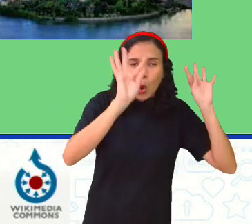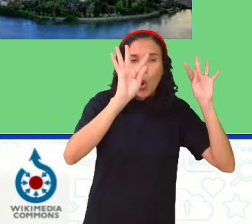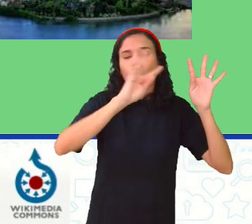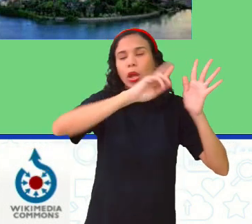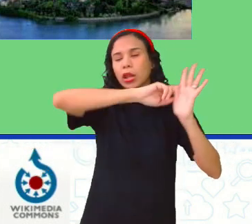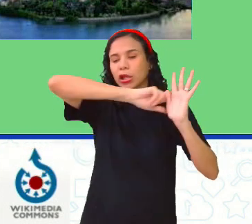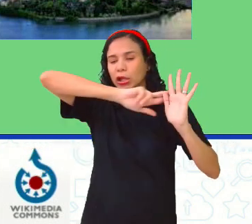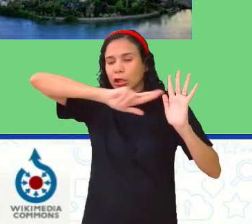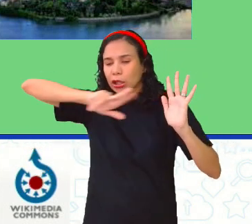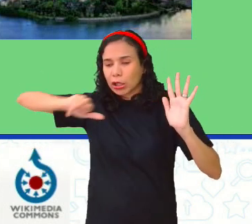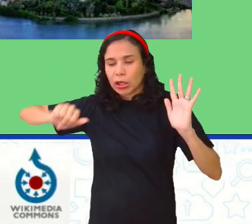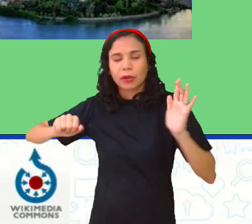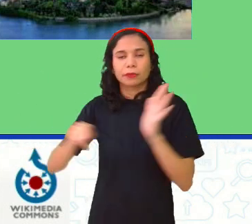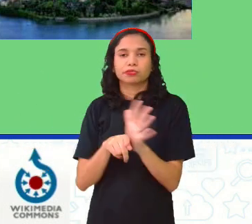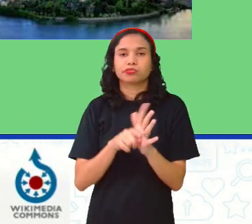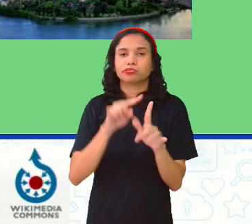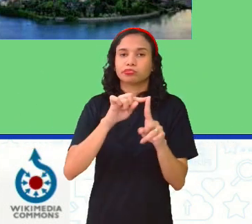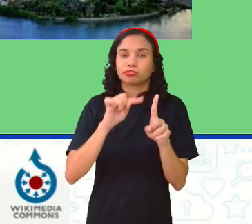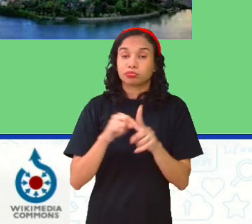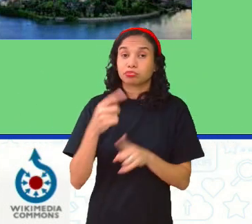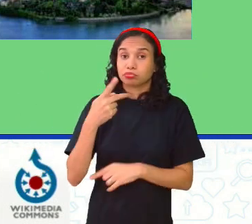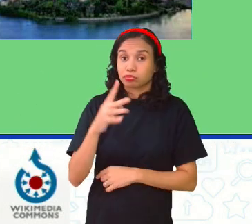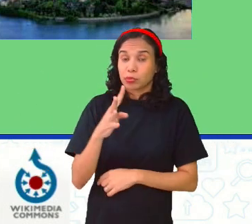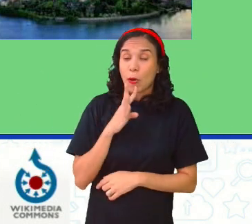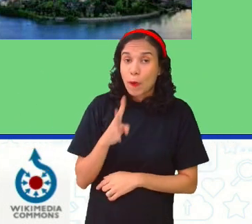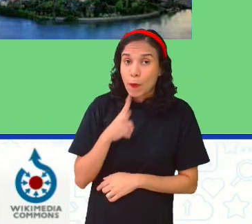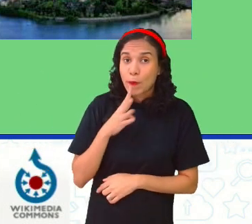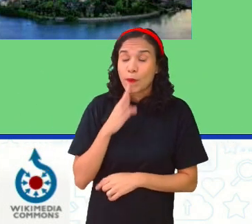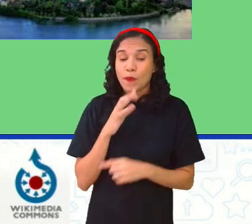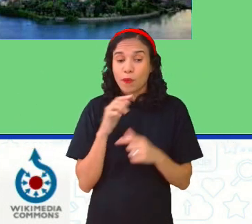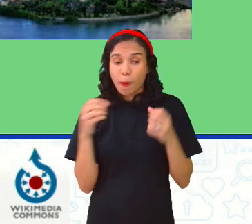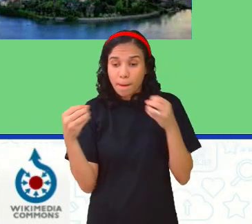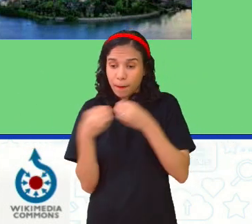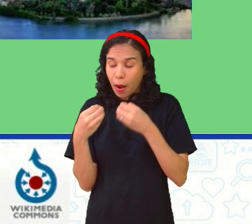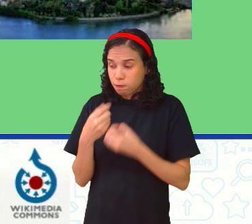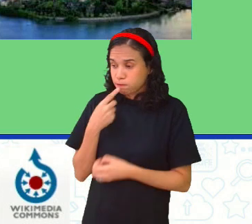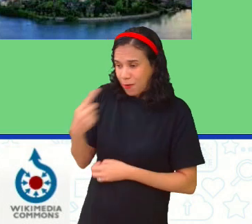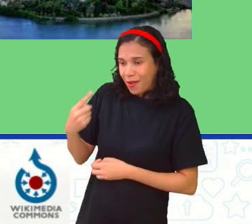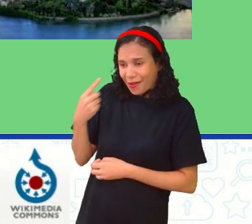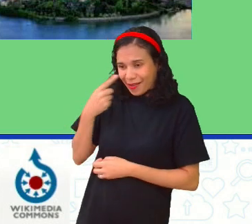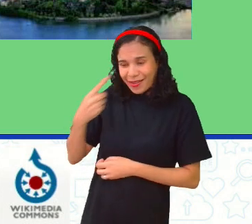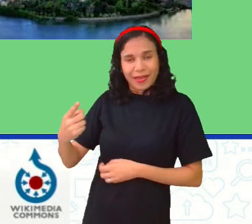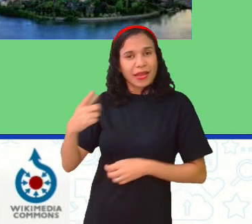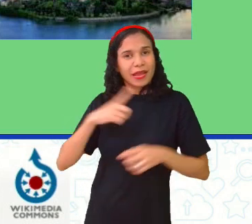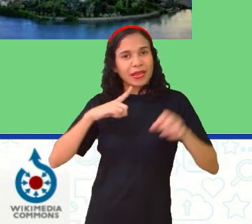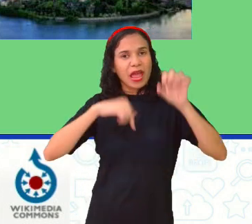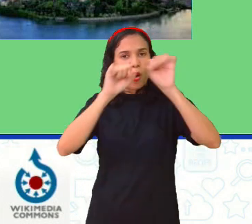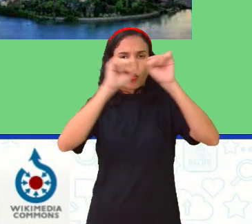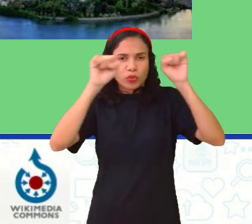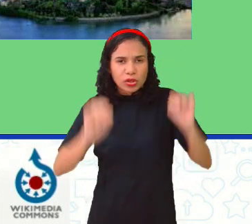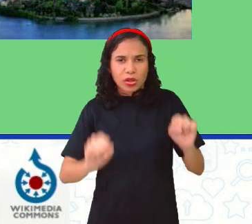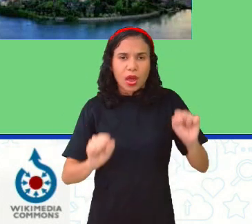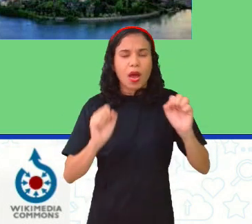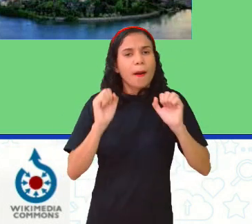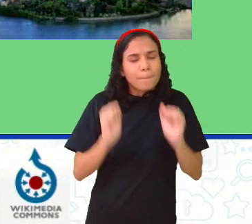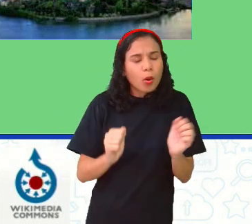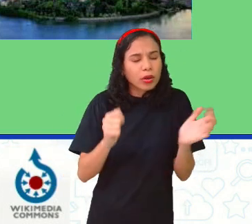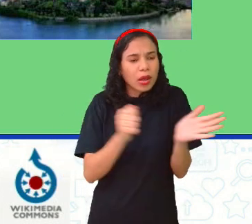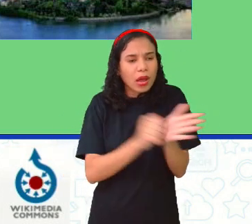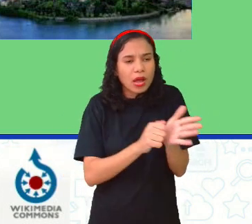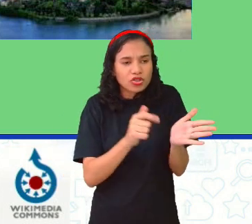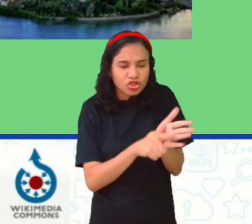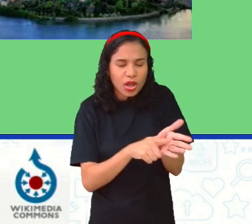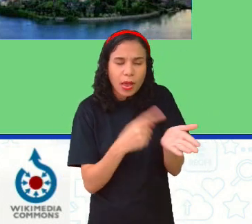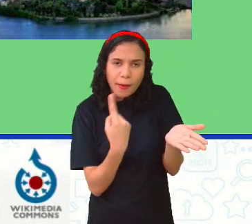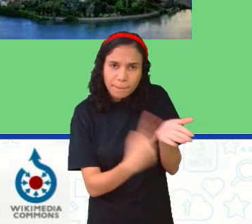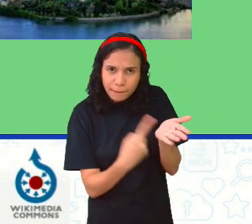você vai conhecer a que está mais próxima de você. E existe um sistema que você pode agendar a pessoa, se você